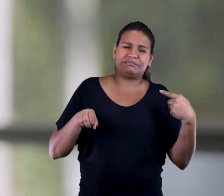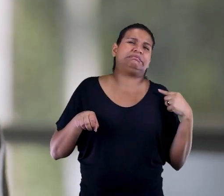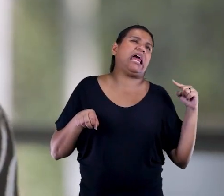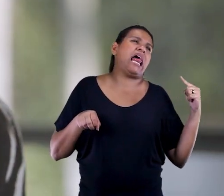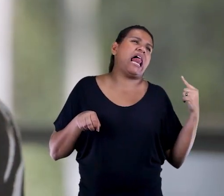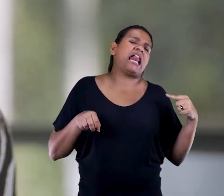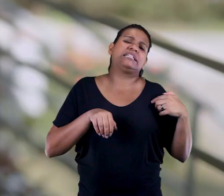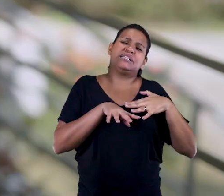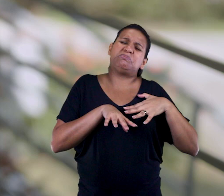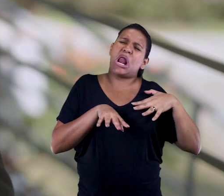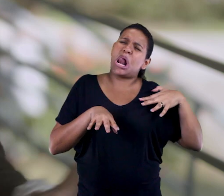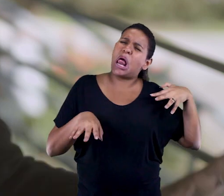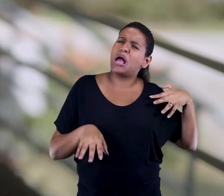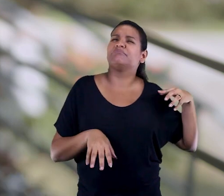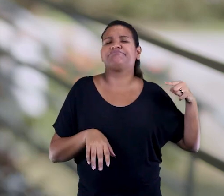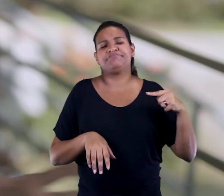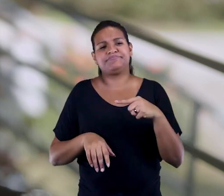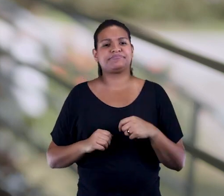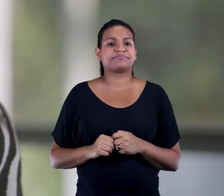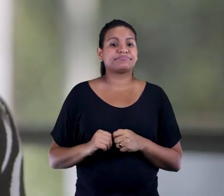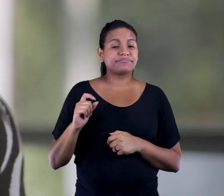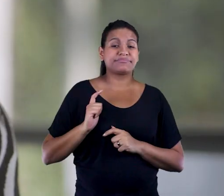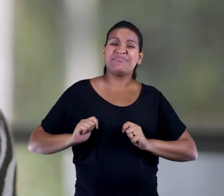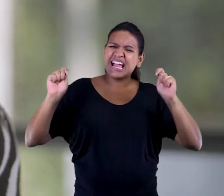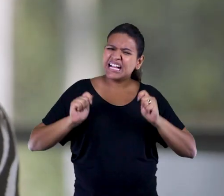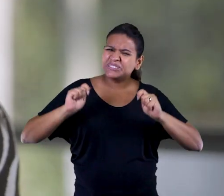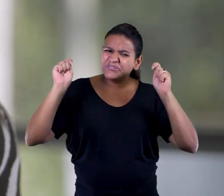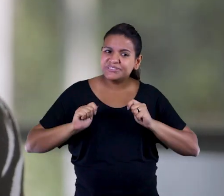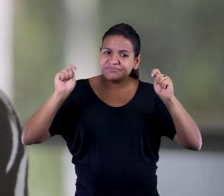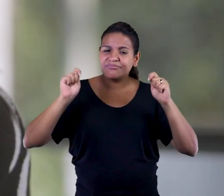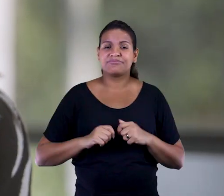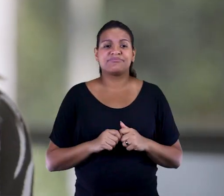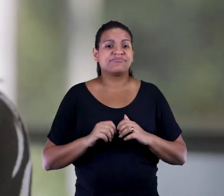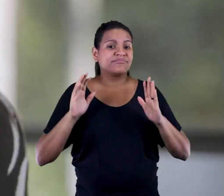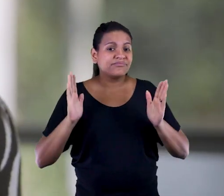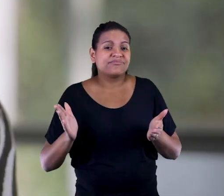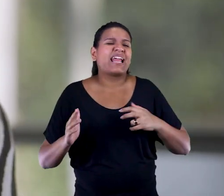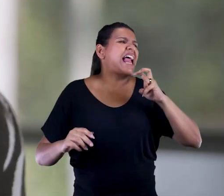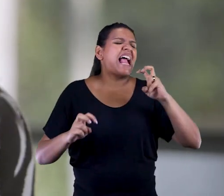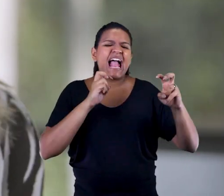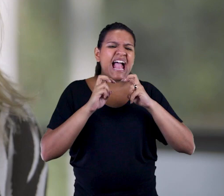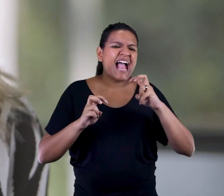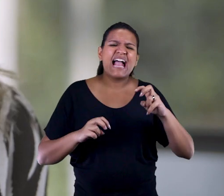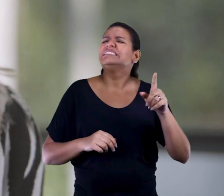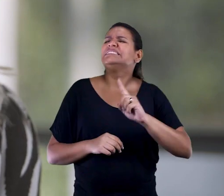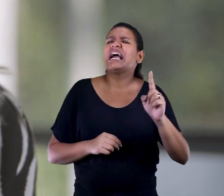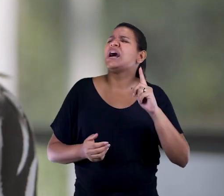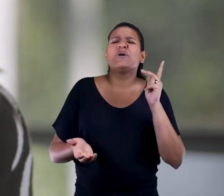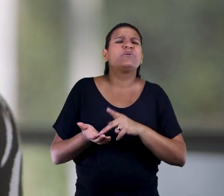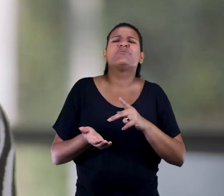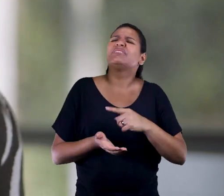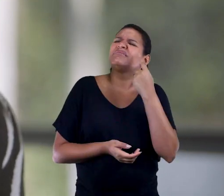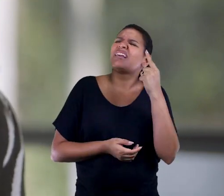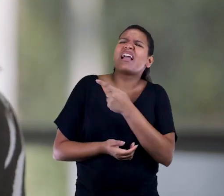da história, aquelas coisas que acontecem em São Paulo. Aí as ativistas que estavam na porta começam a me ligar desesperadas, falando que, na verdade,